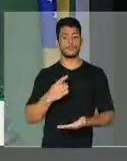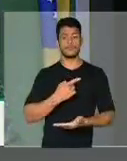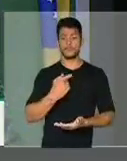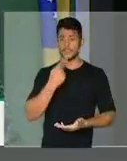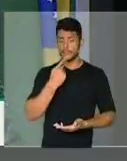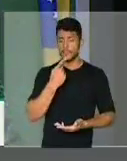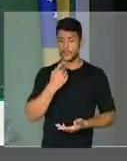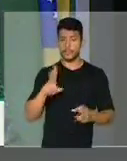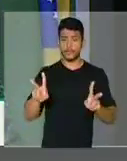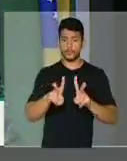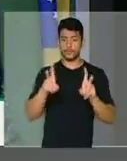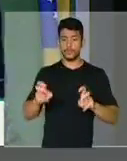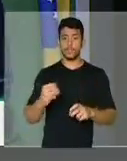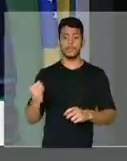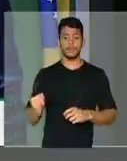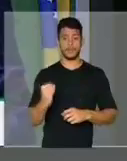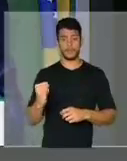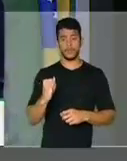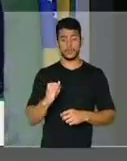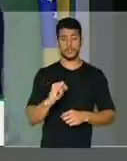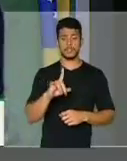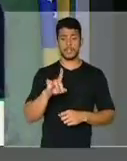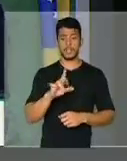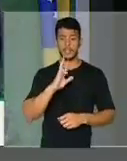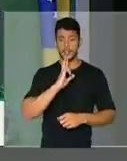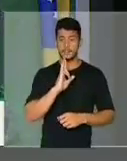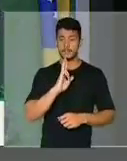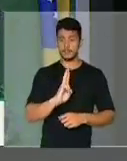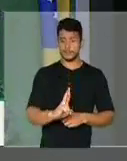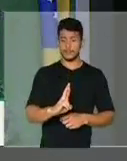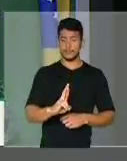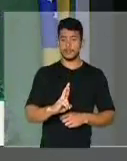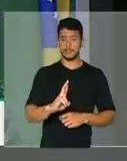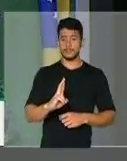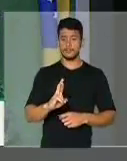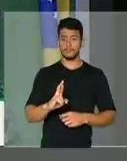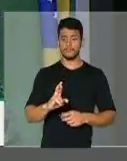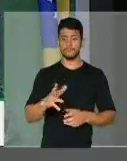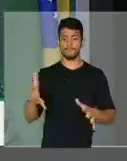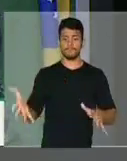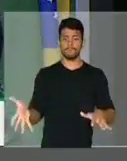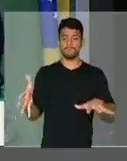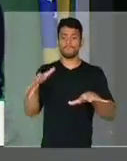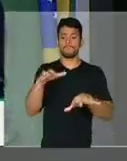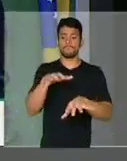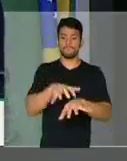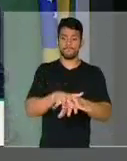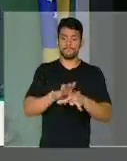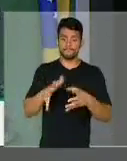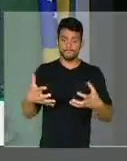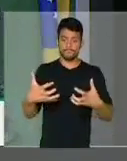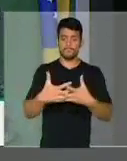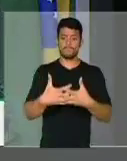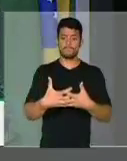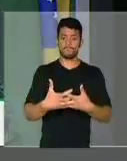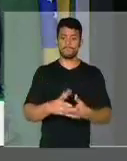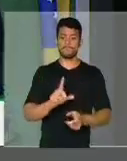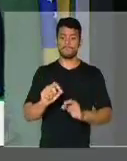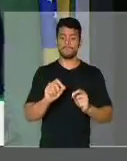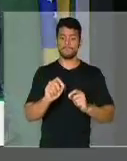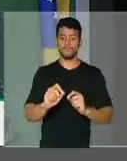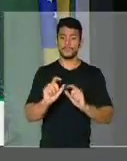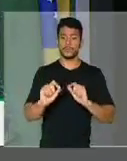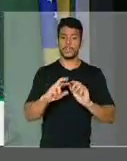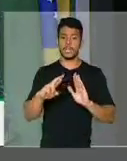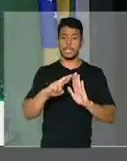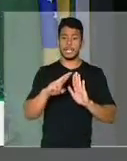o resultado, senhor presidente, é o resultado dessa convergência tecnológica, que é justamente a